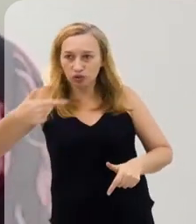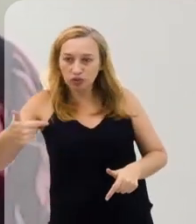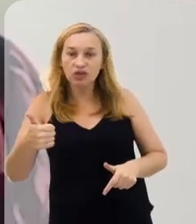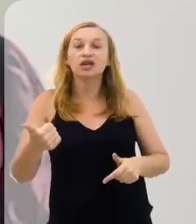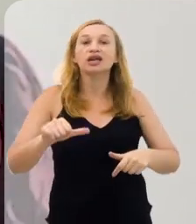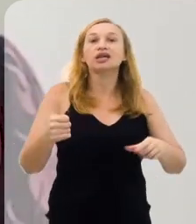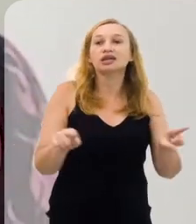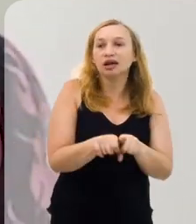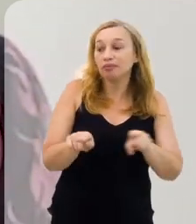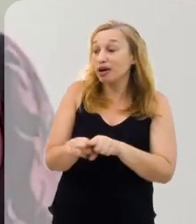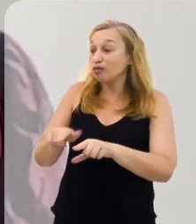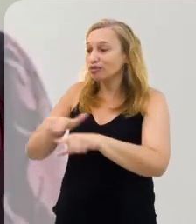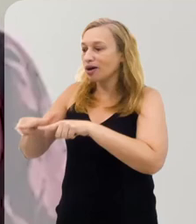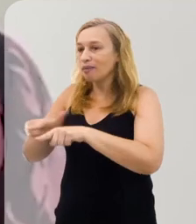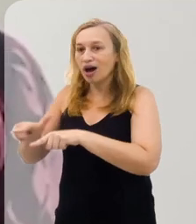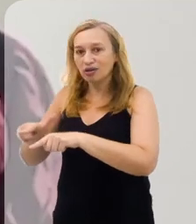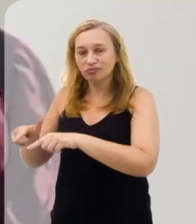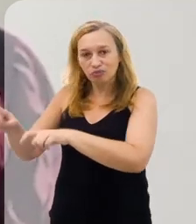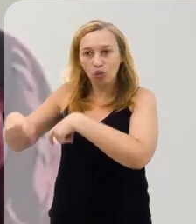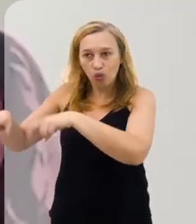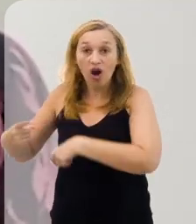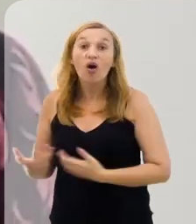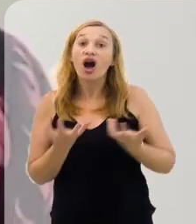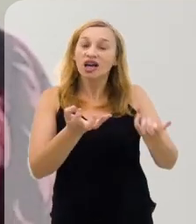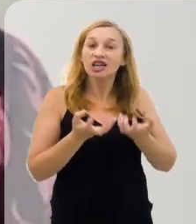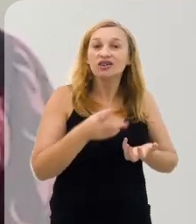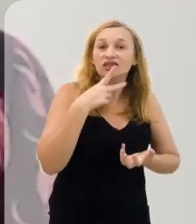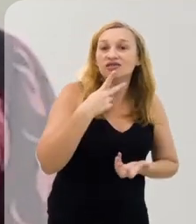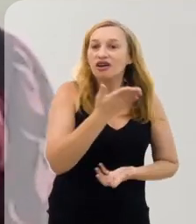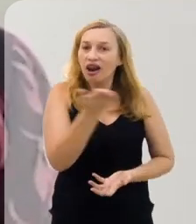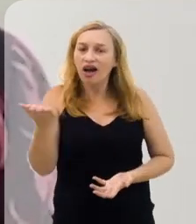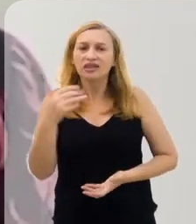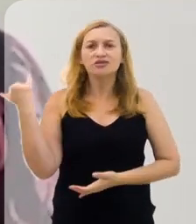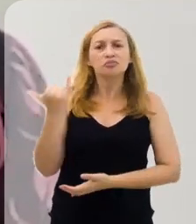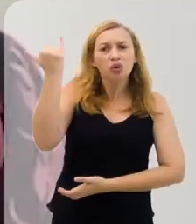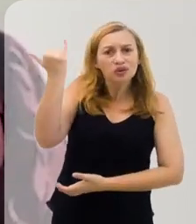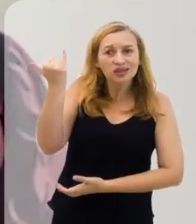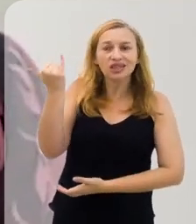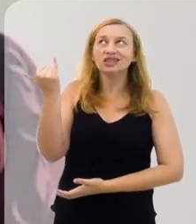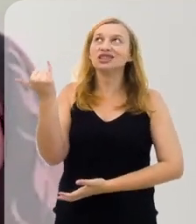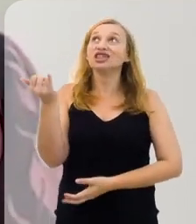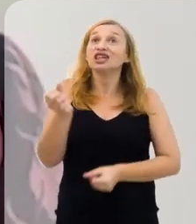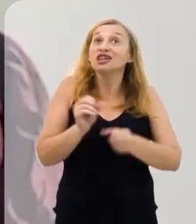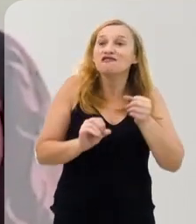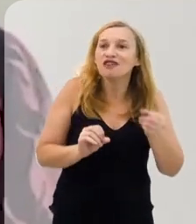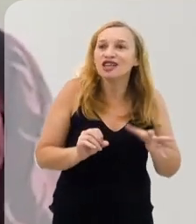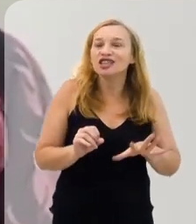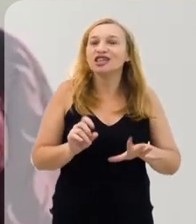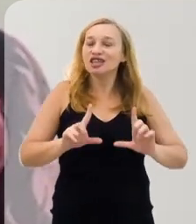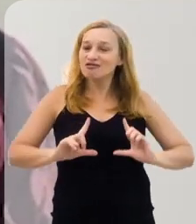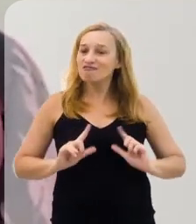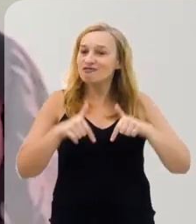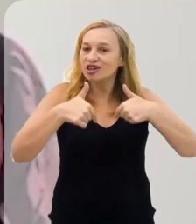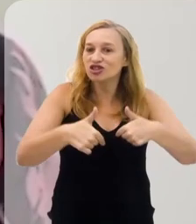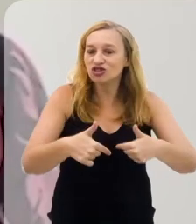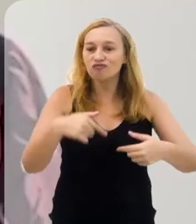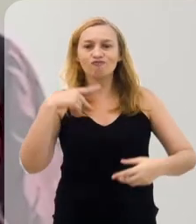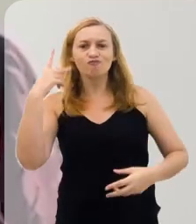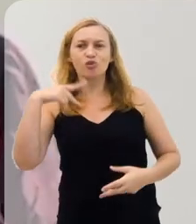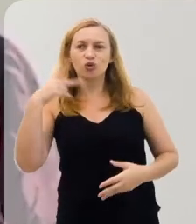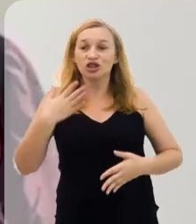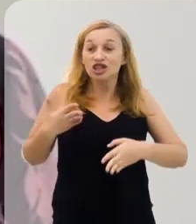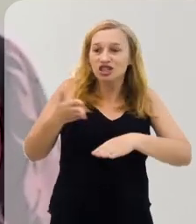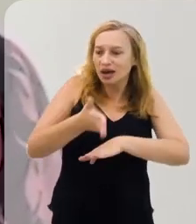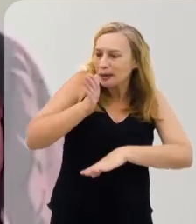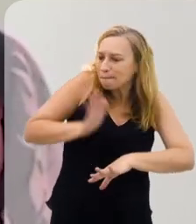sobre o papel da extensão rural. Agora eu queria que vocês falassem sobre a importância, né, de fazer com que essas ações